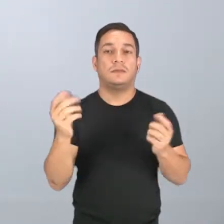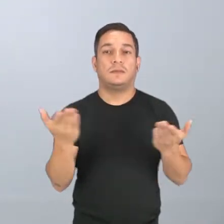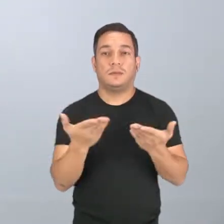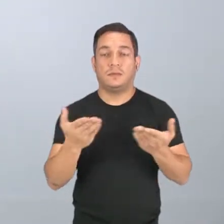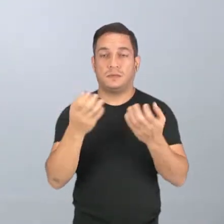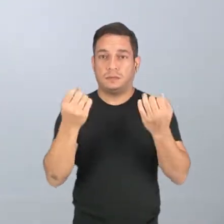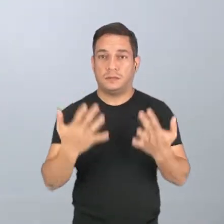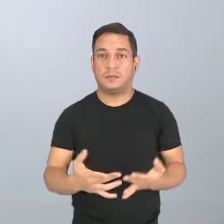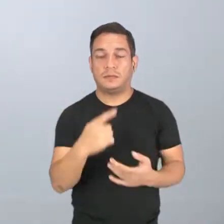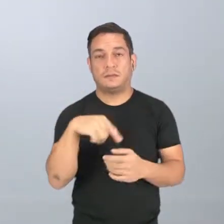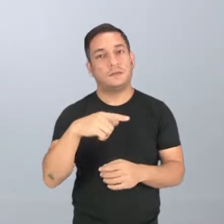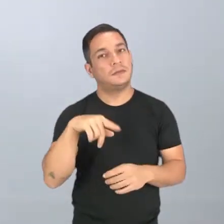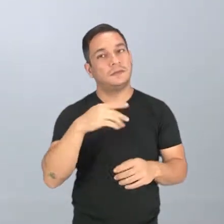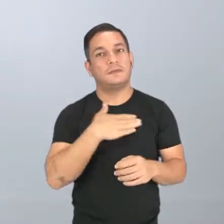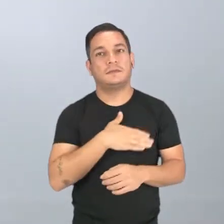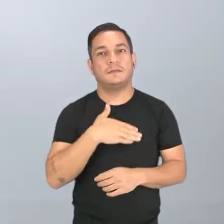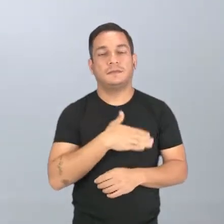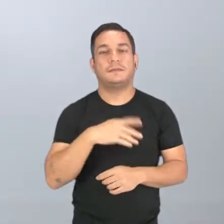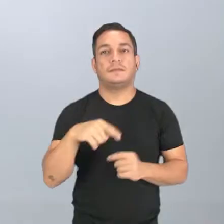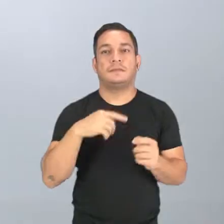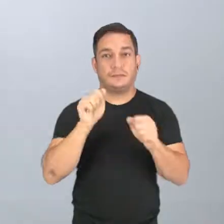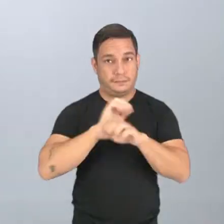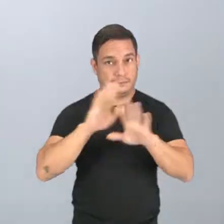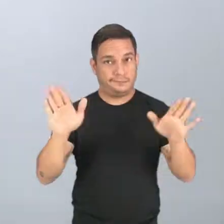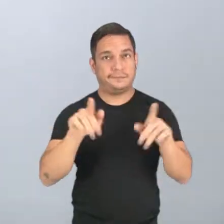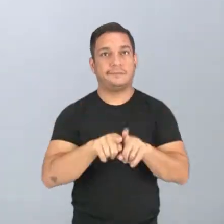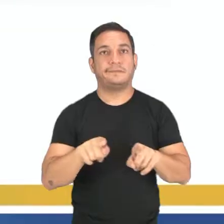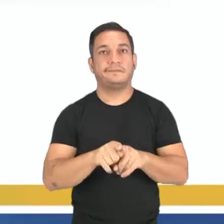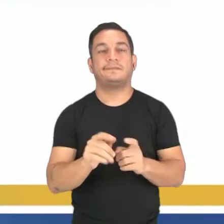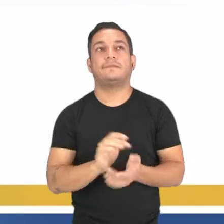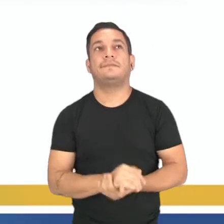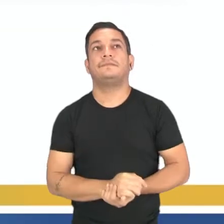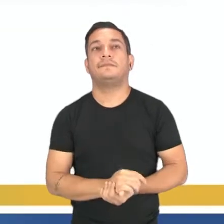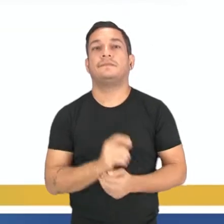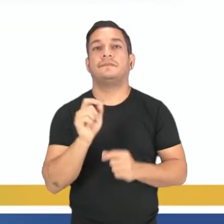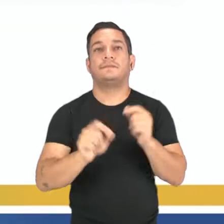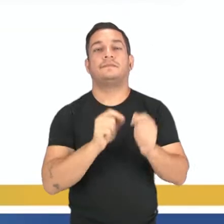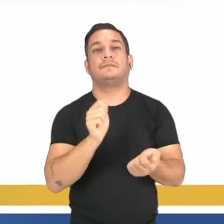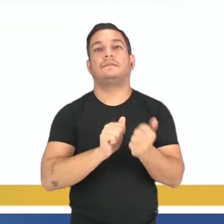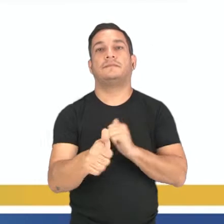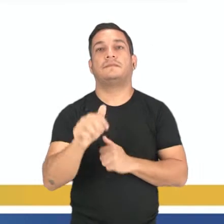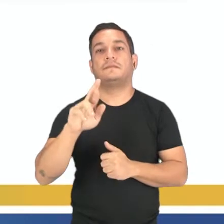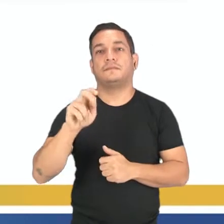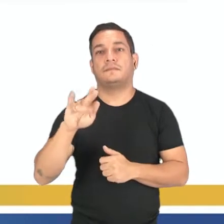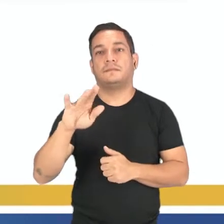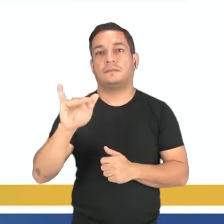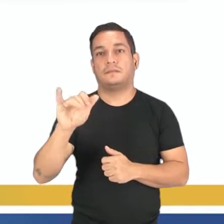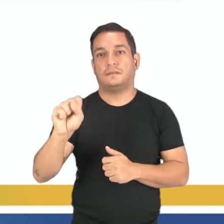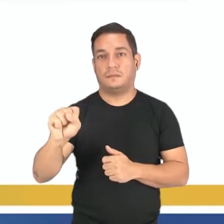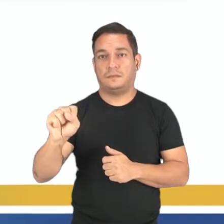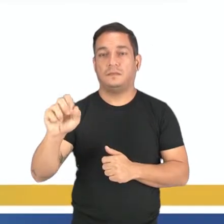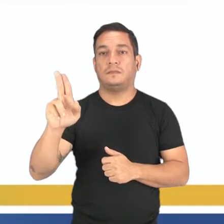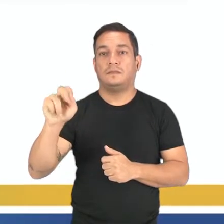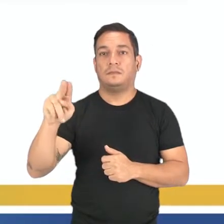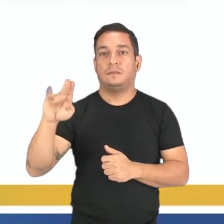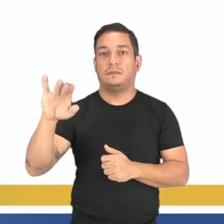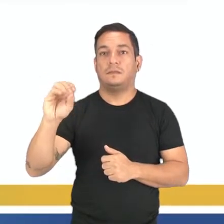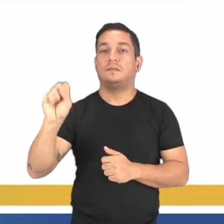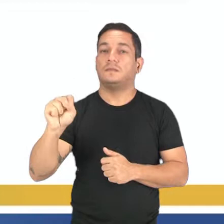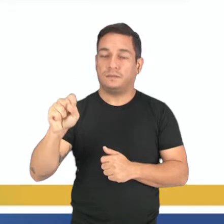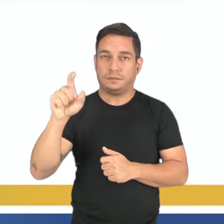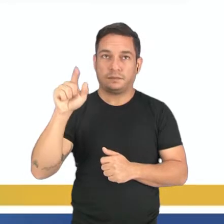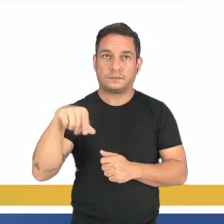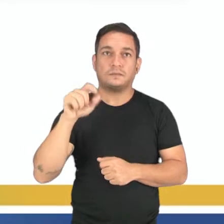para vocês e espero que seja bem esclarecedor. Vamos lá. O que são esportes radicais urbanos, né? Os